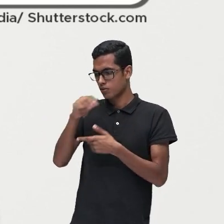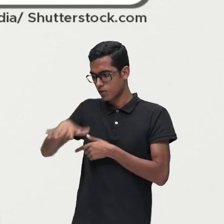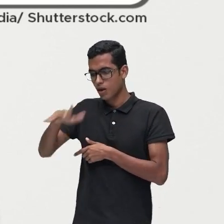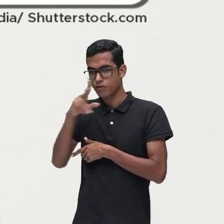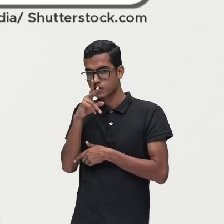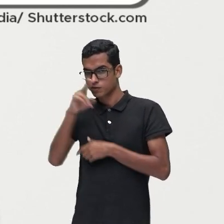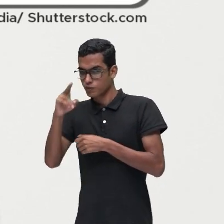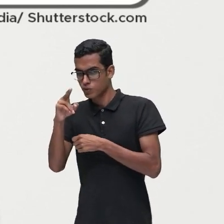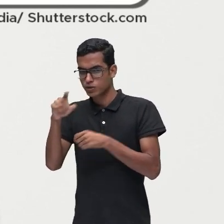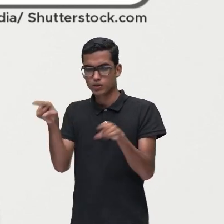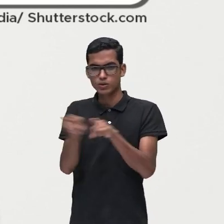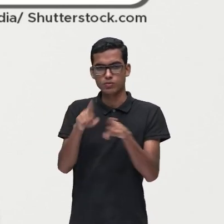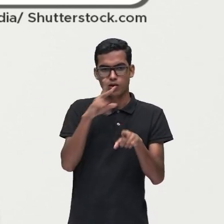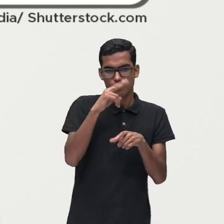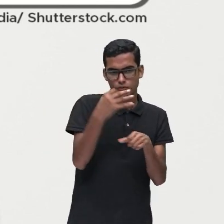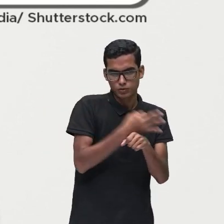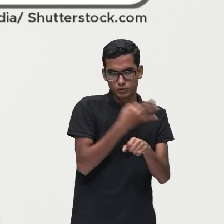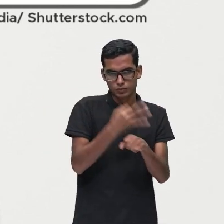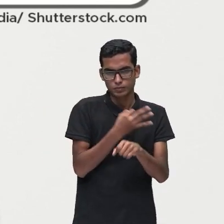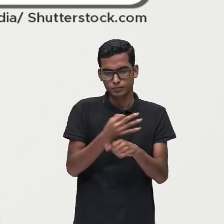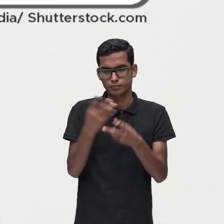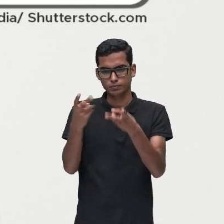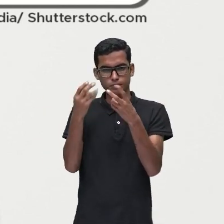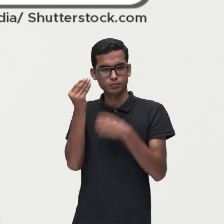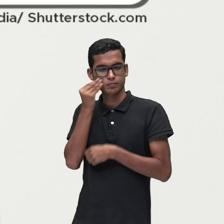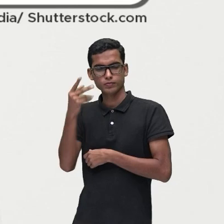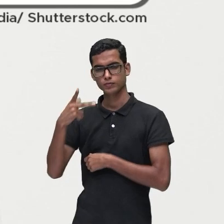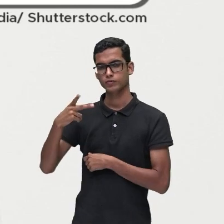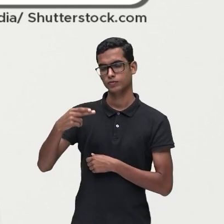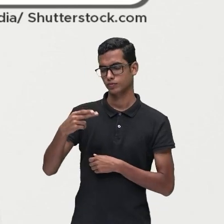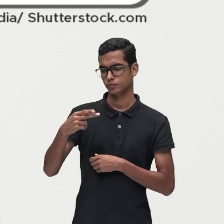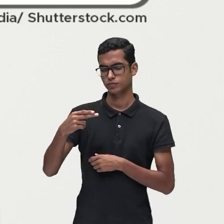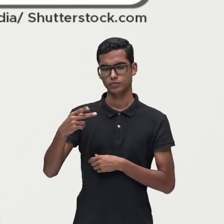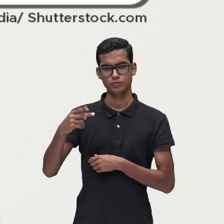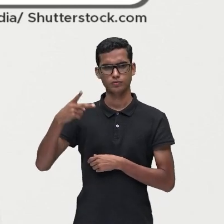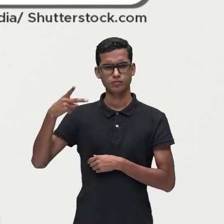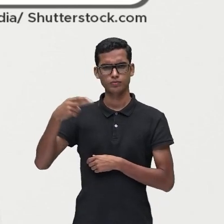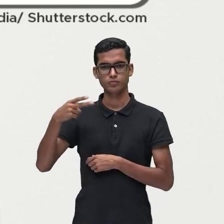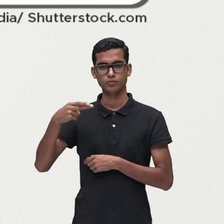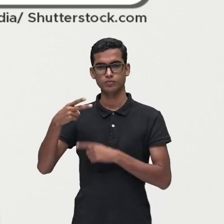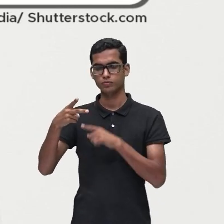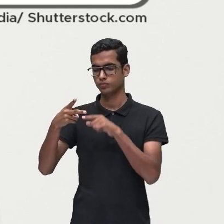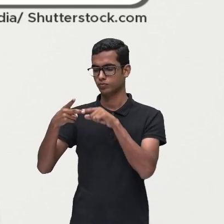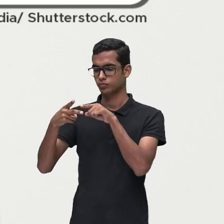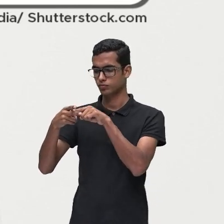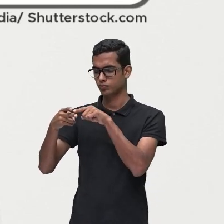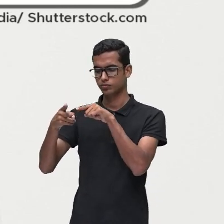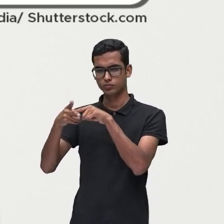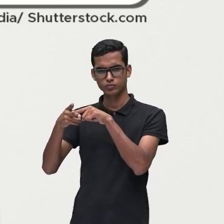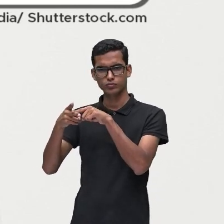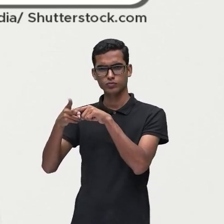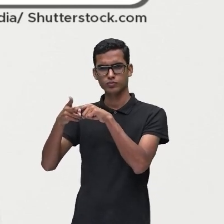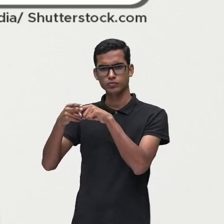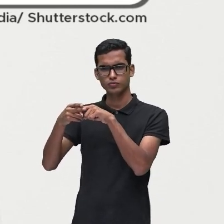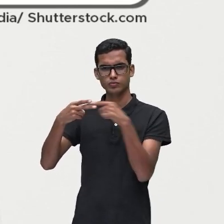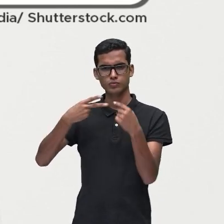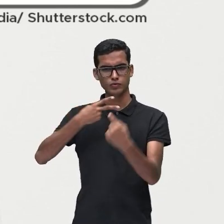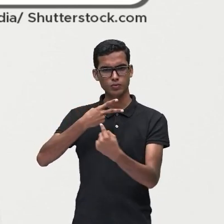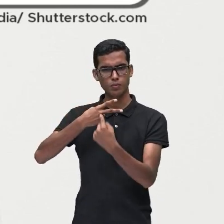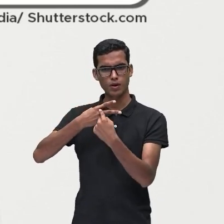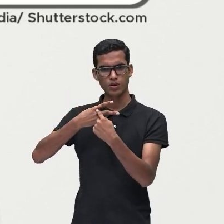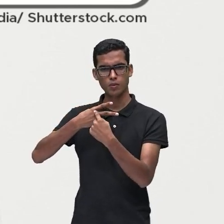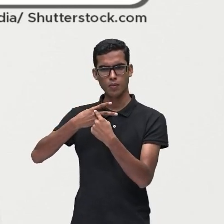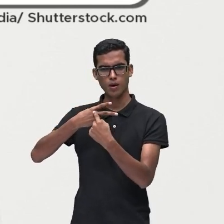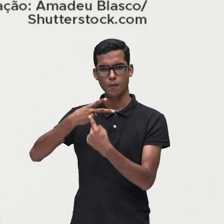como exemplo da alavanca interfixa, a gente vai ter o ponto de apoio no meio. Vamos à